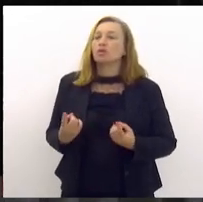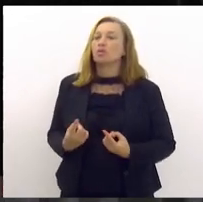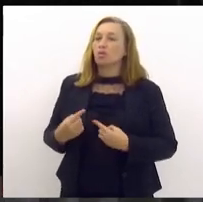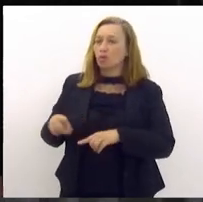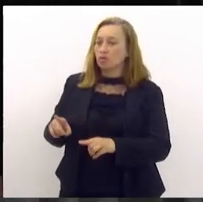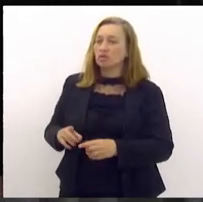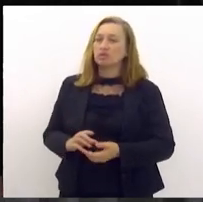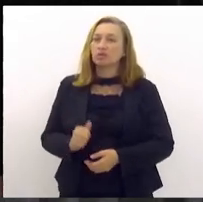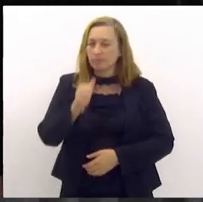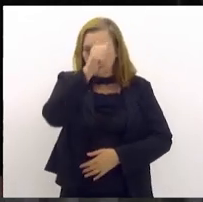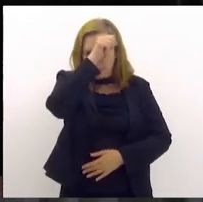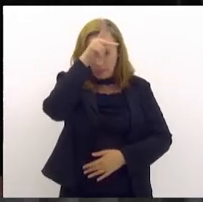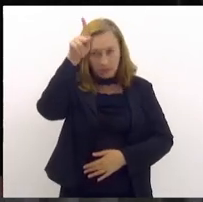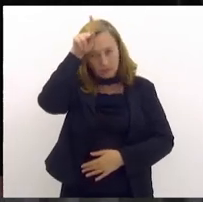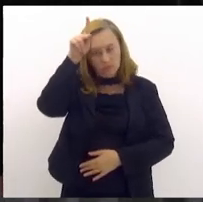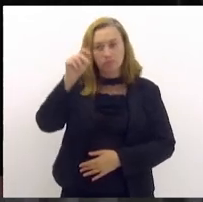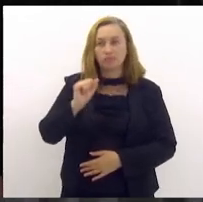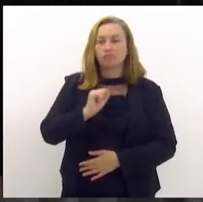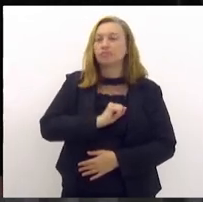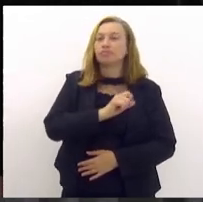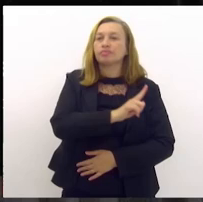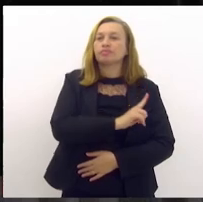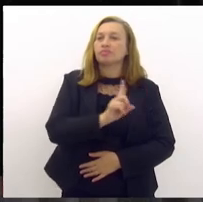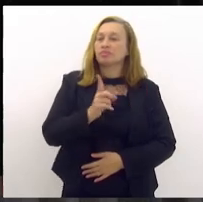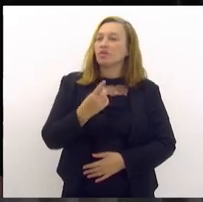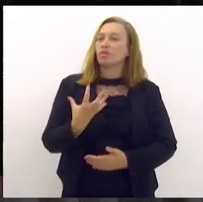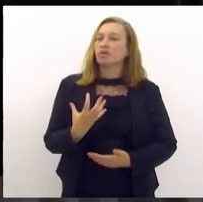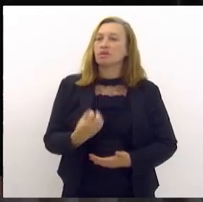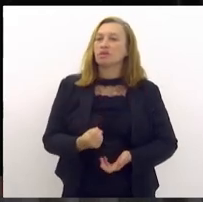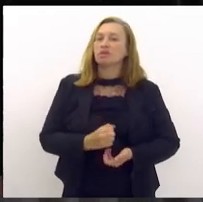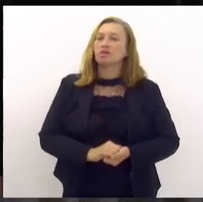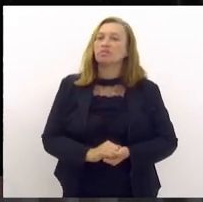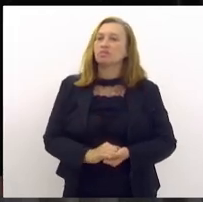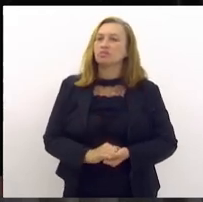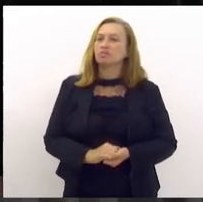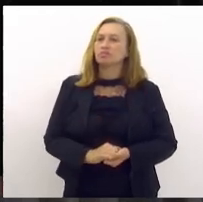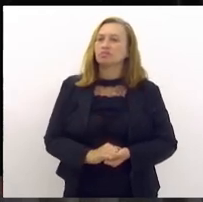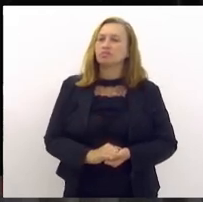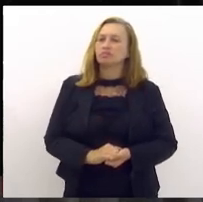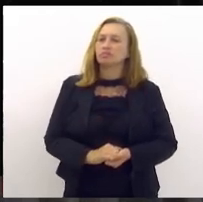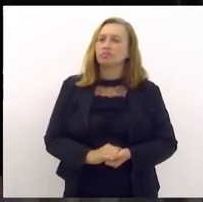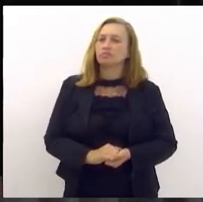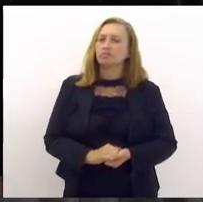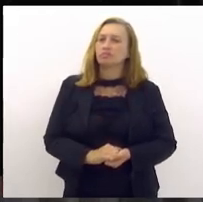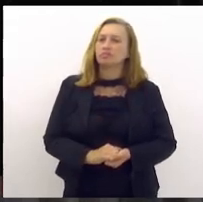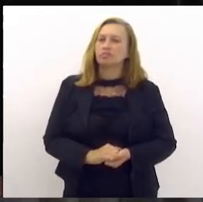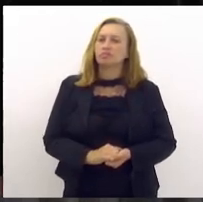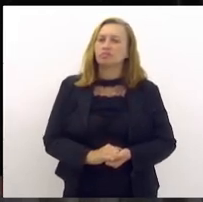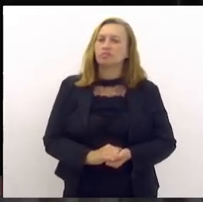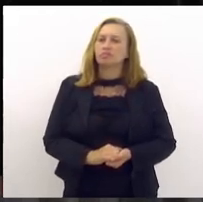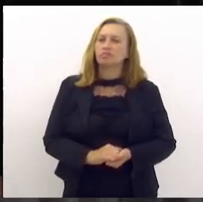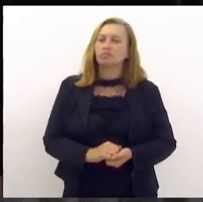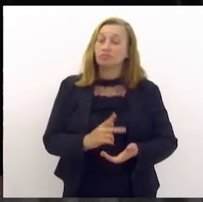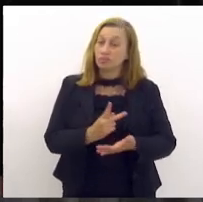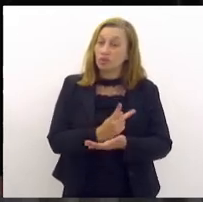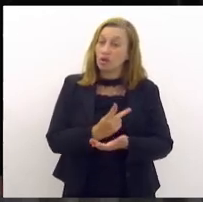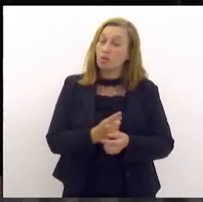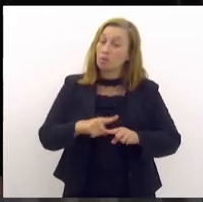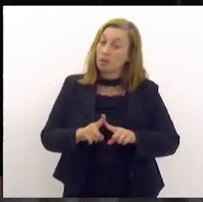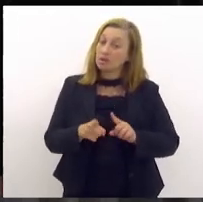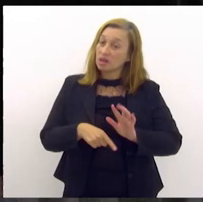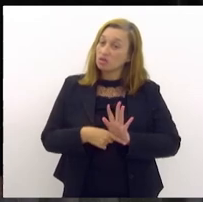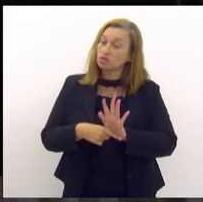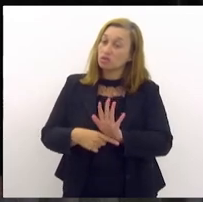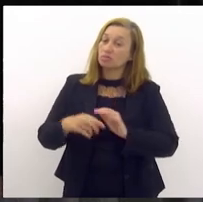à prefeitura de São Gonçalo, nós não nos furtamos de contribuir com a cidade.